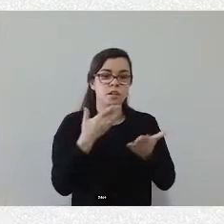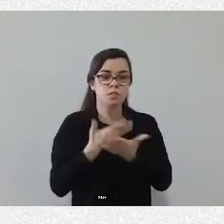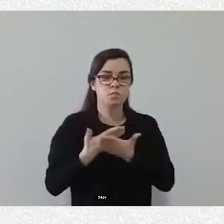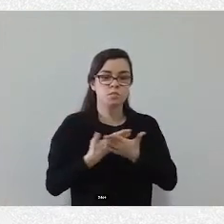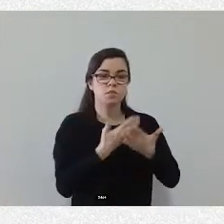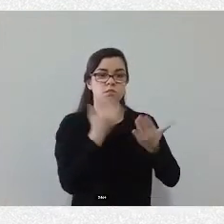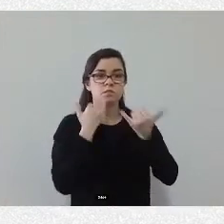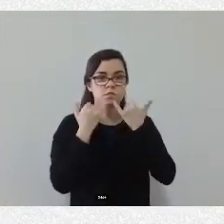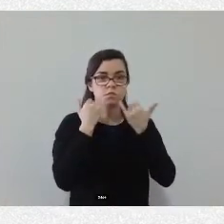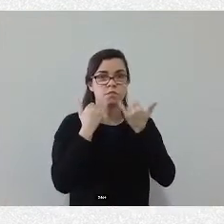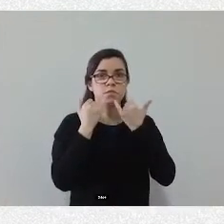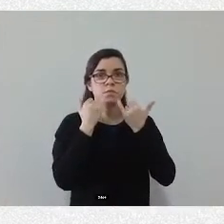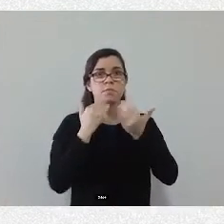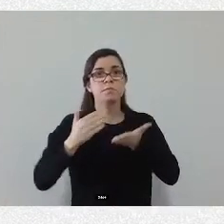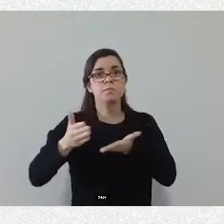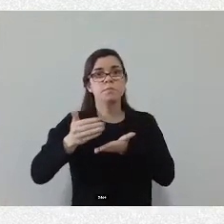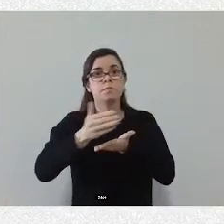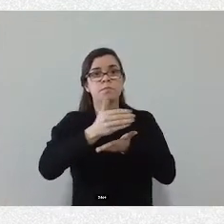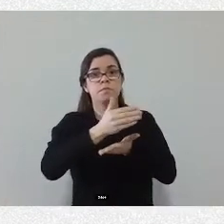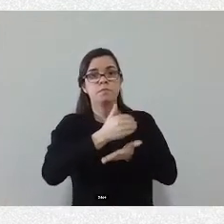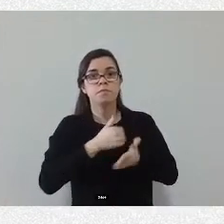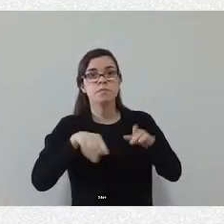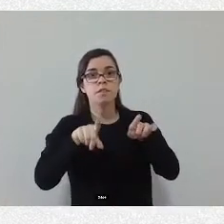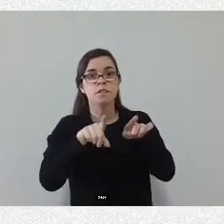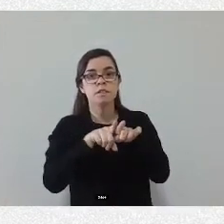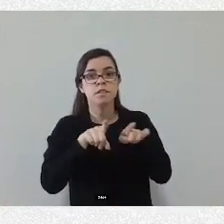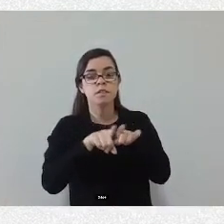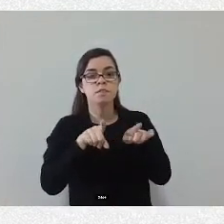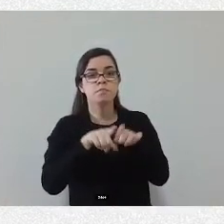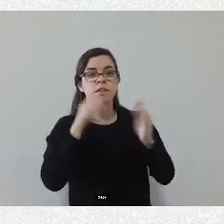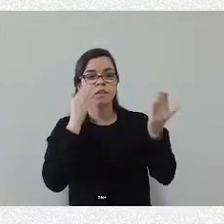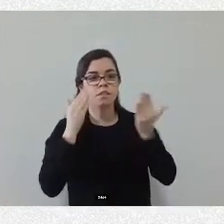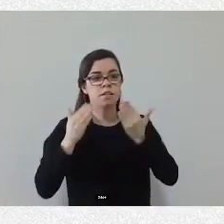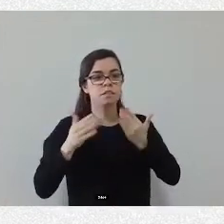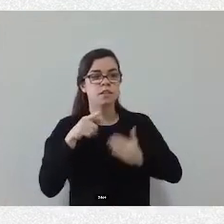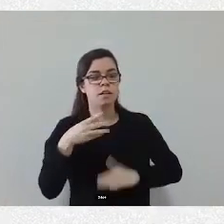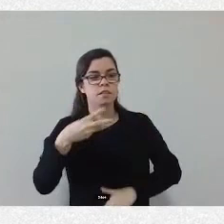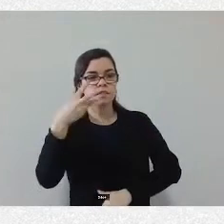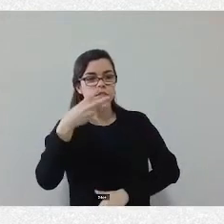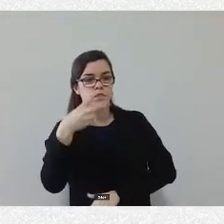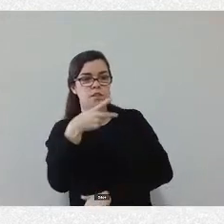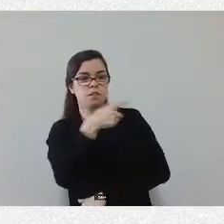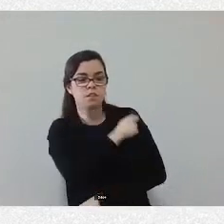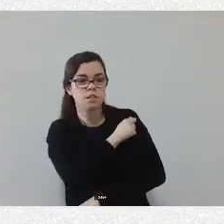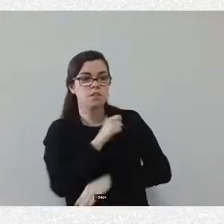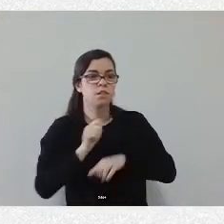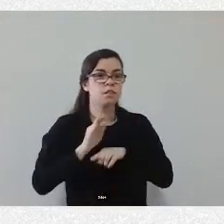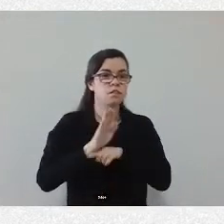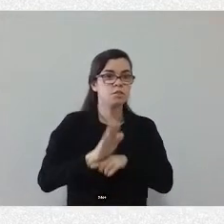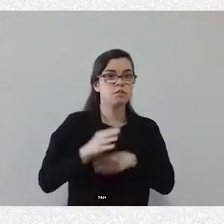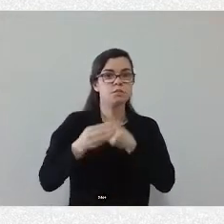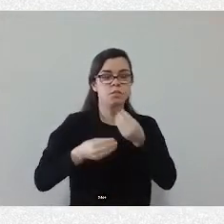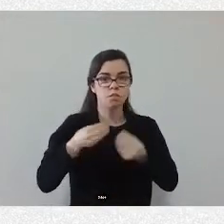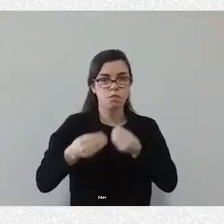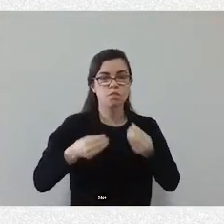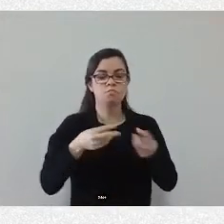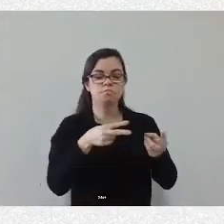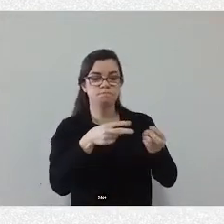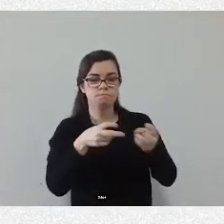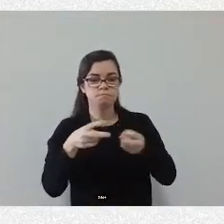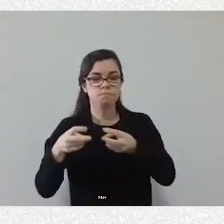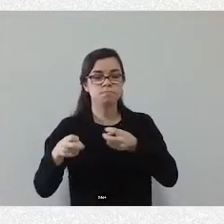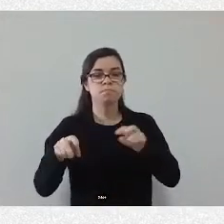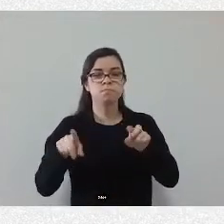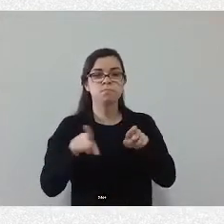uma análise em relação ao impacto da terceira dose como uma avaliação exploratória, não é parte do desfecho primário